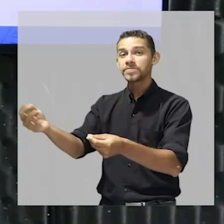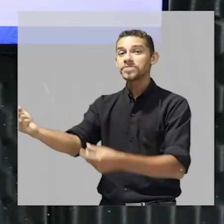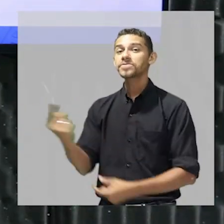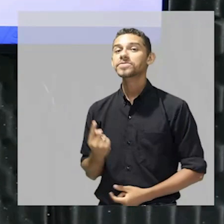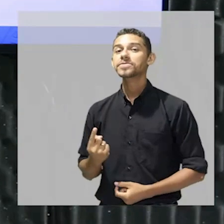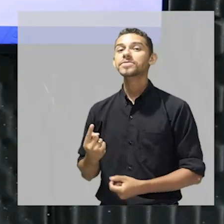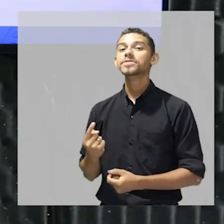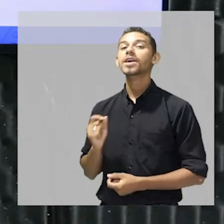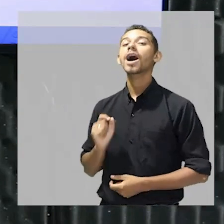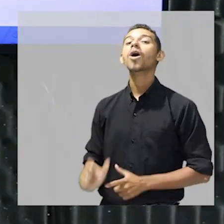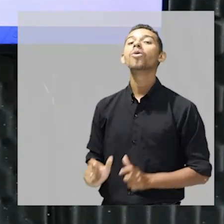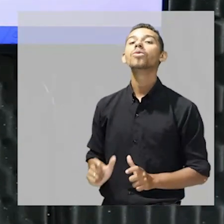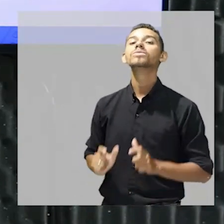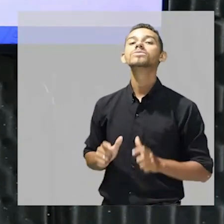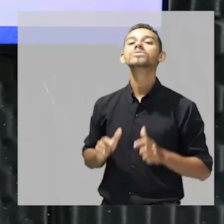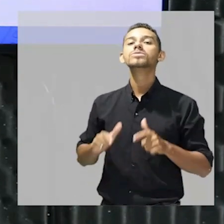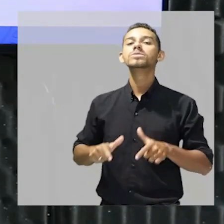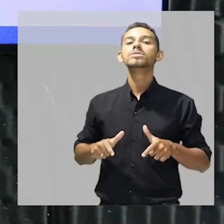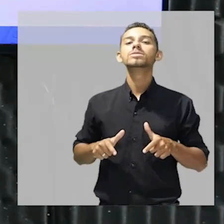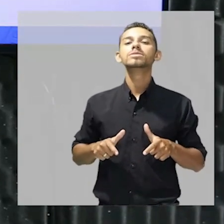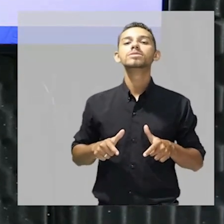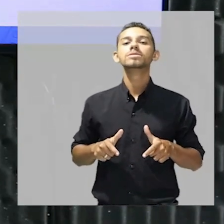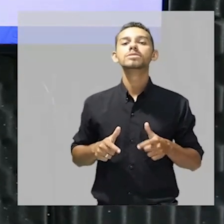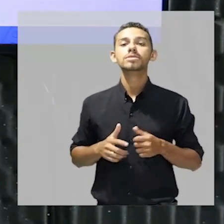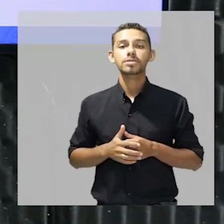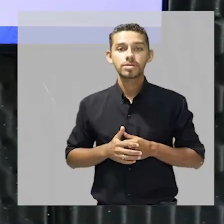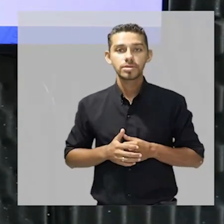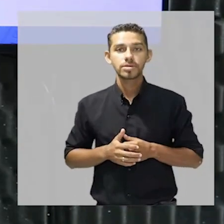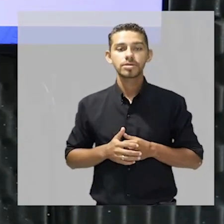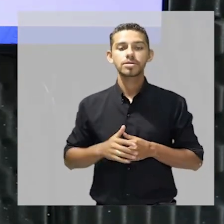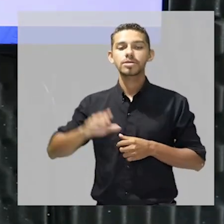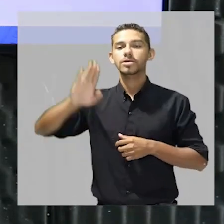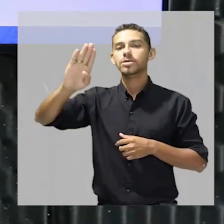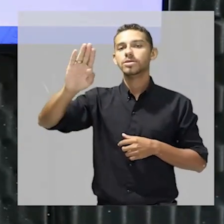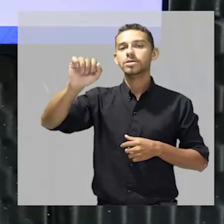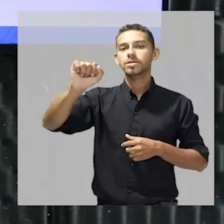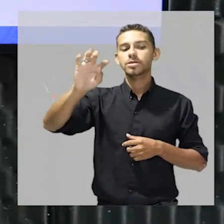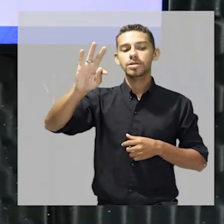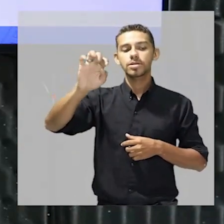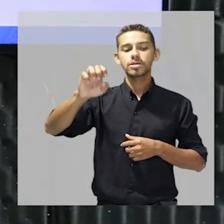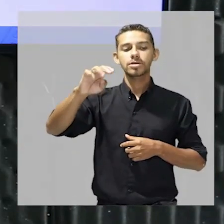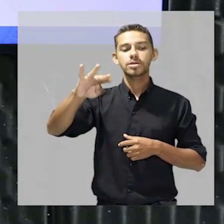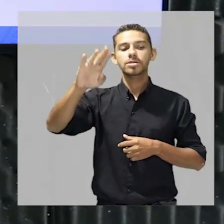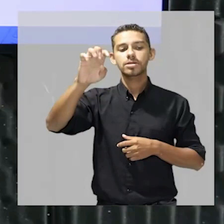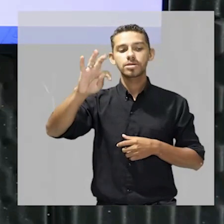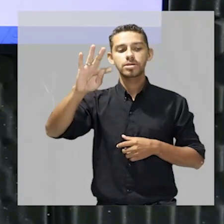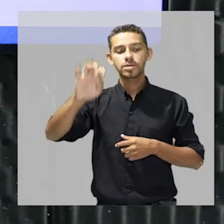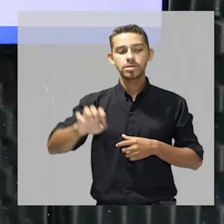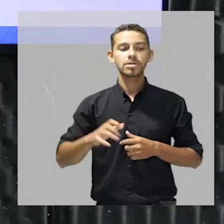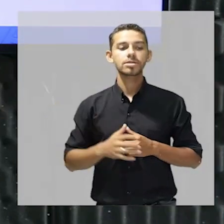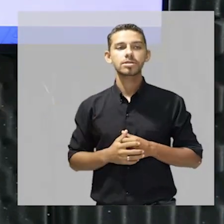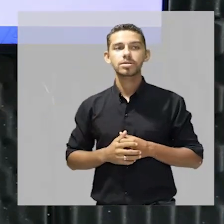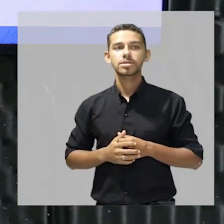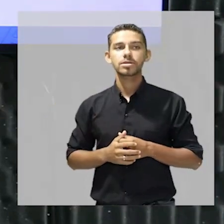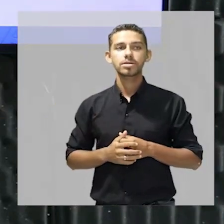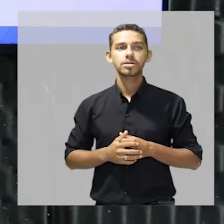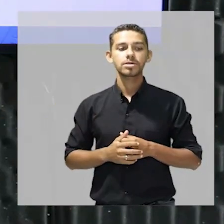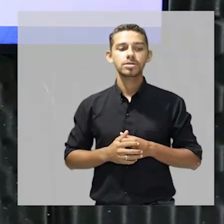ele vem do batente ou seja ele vem do